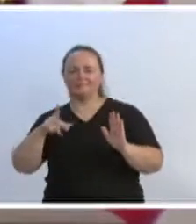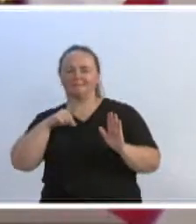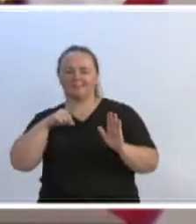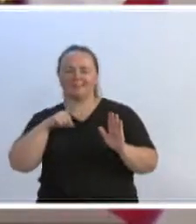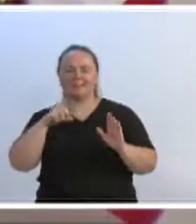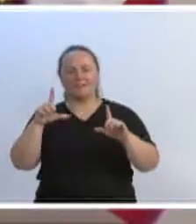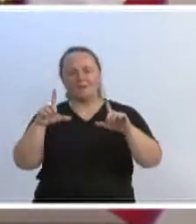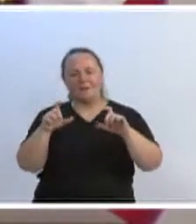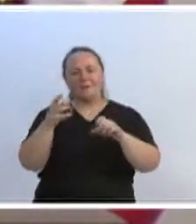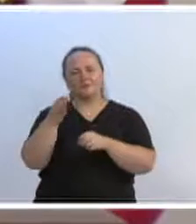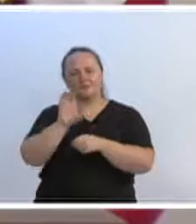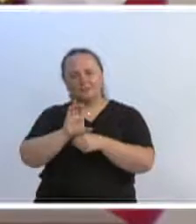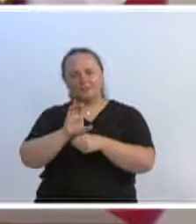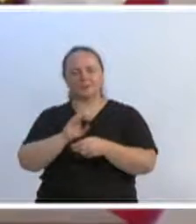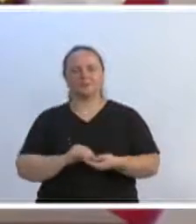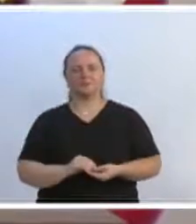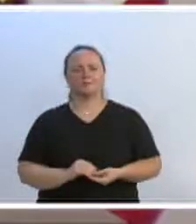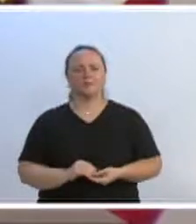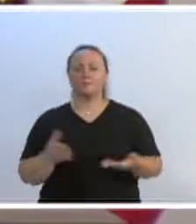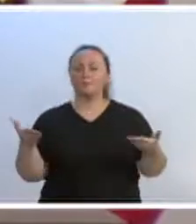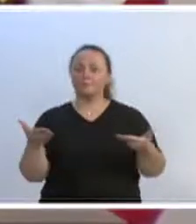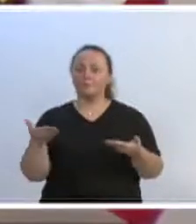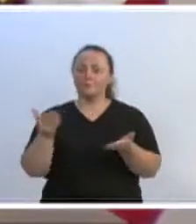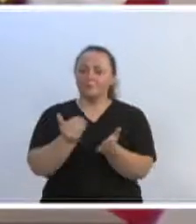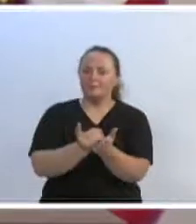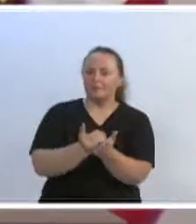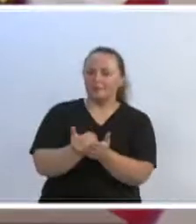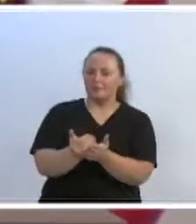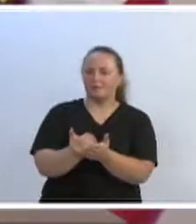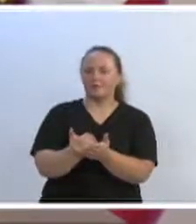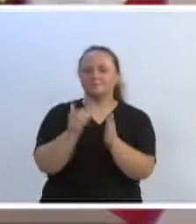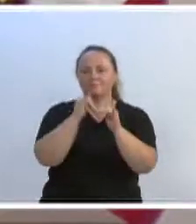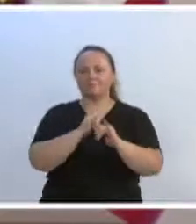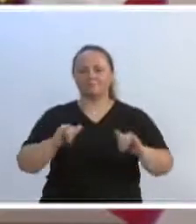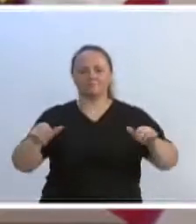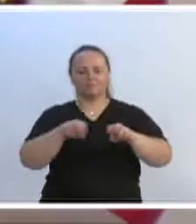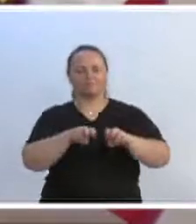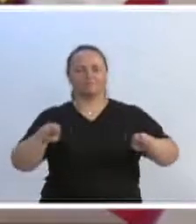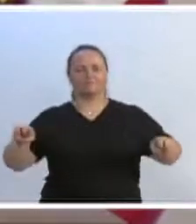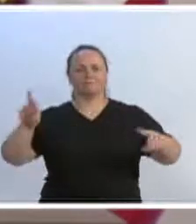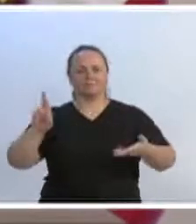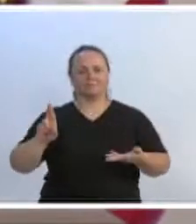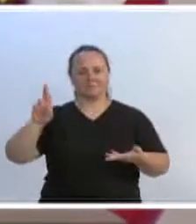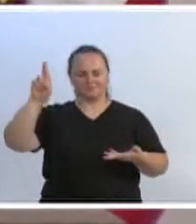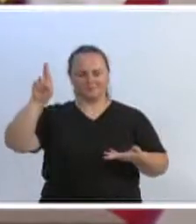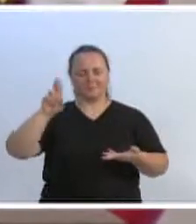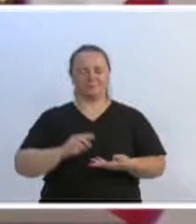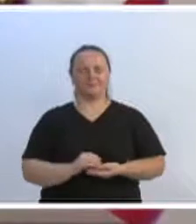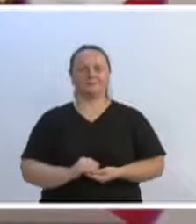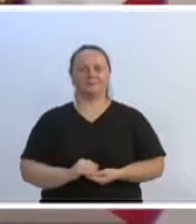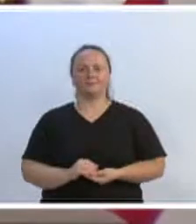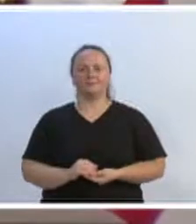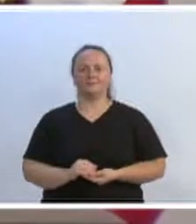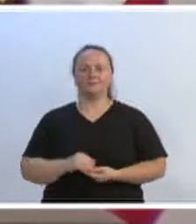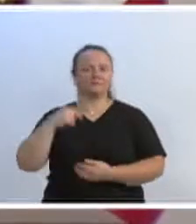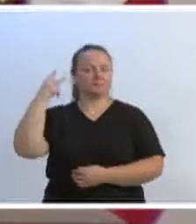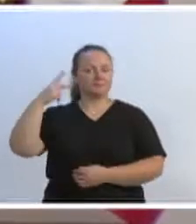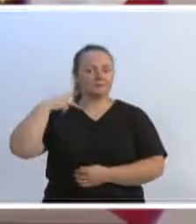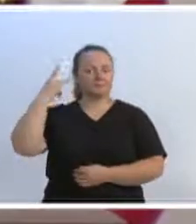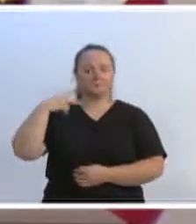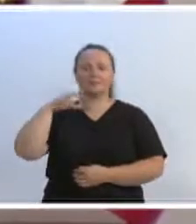23 horas, nos canais 14 da NET e 19 da BTV. Também pode ser assistida em desktops,